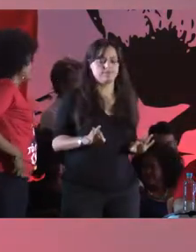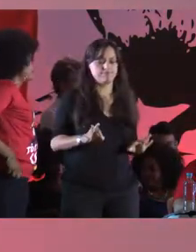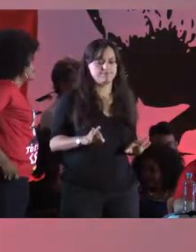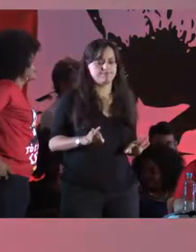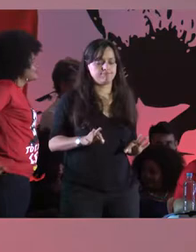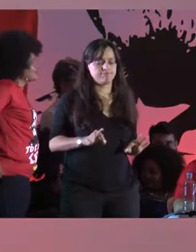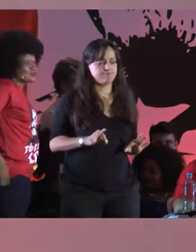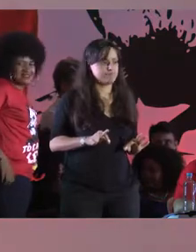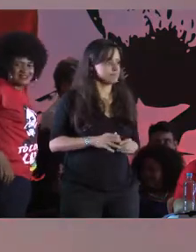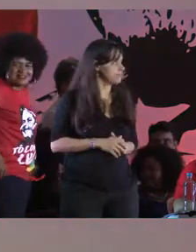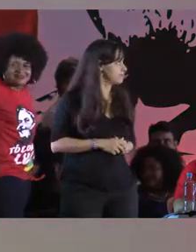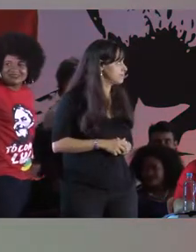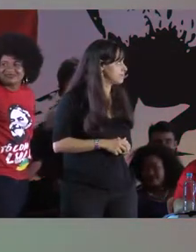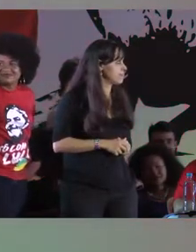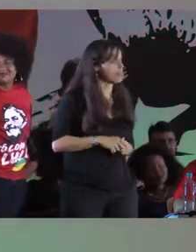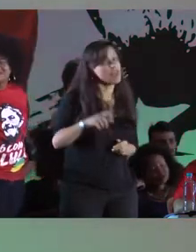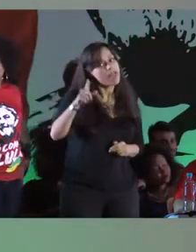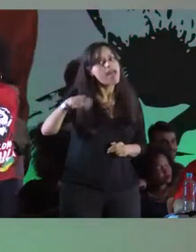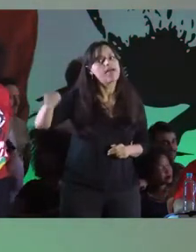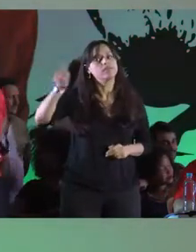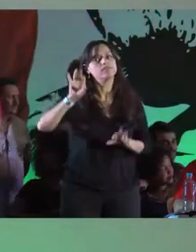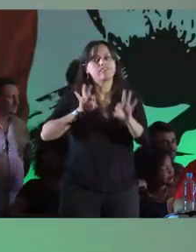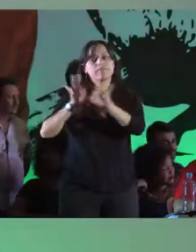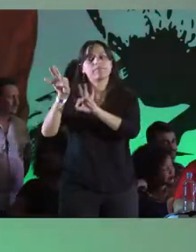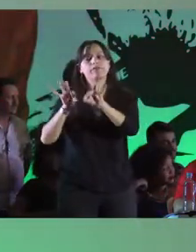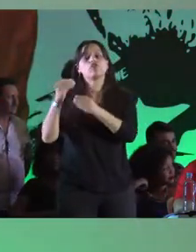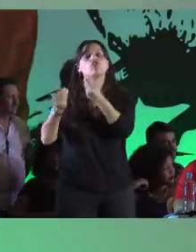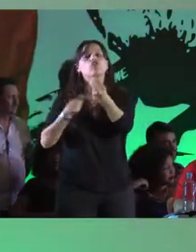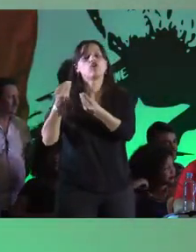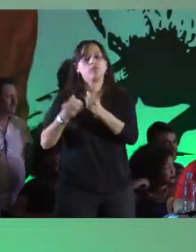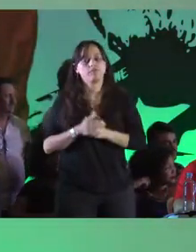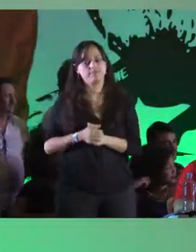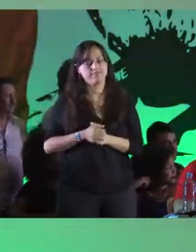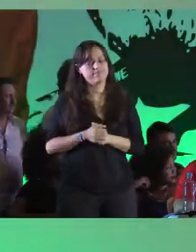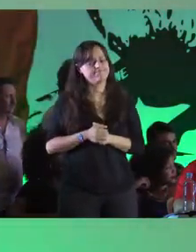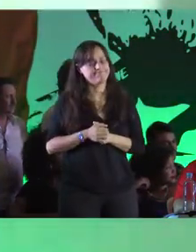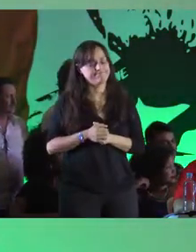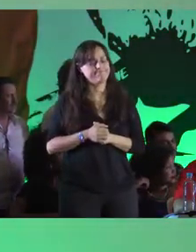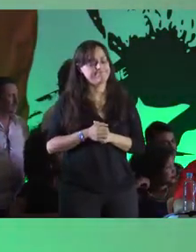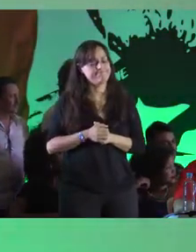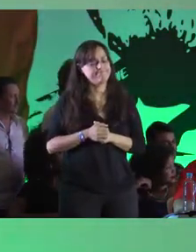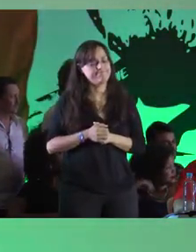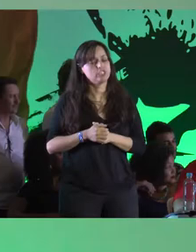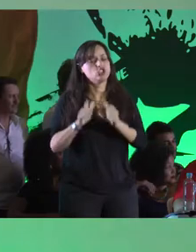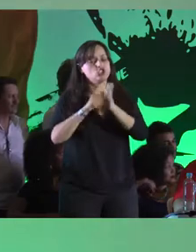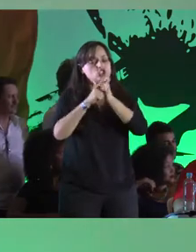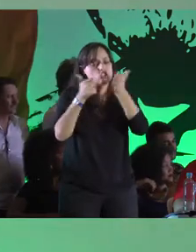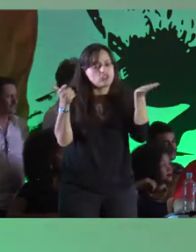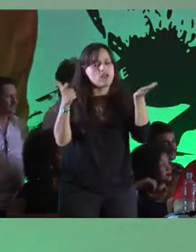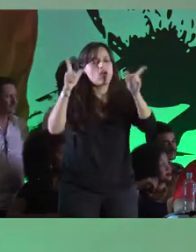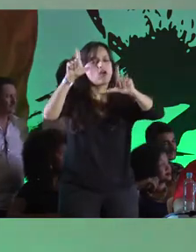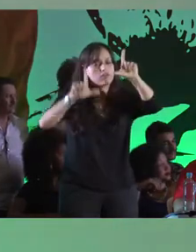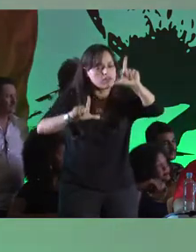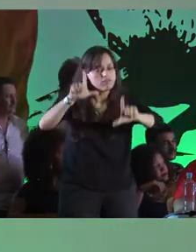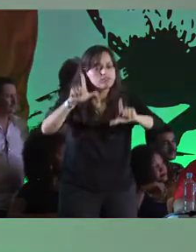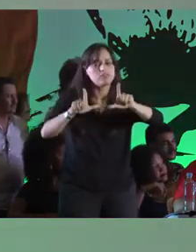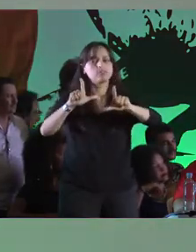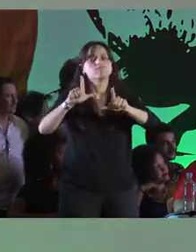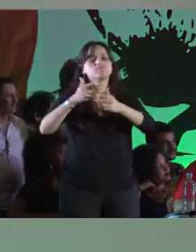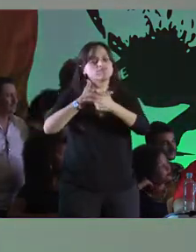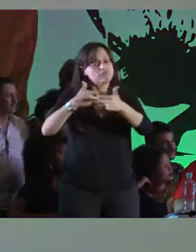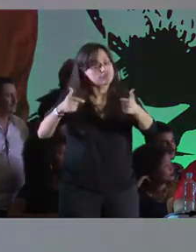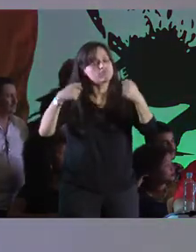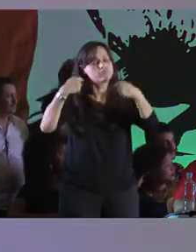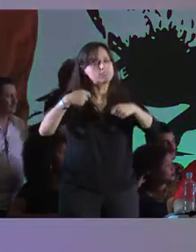Acho. Acho que a imprensa deve começar a meditar no que ela escreveu até agora. Acho que a televisão